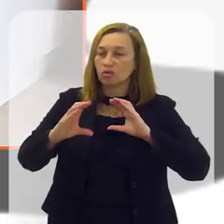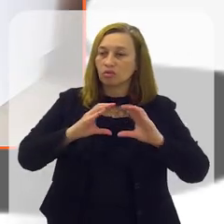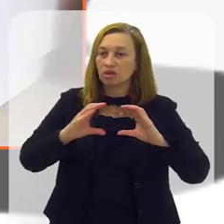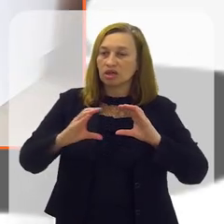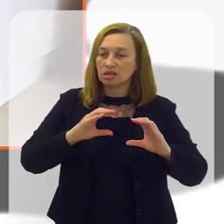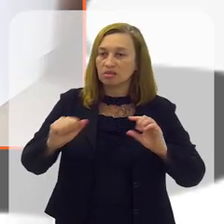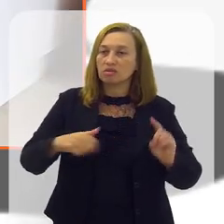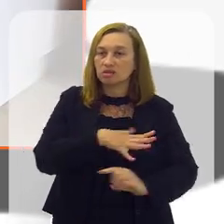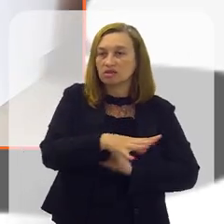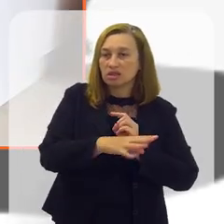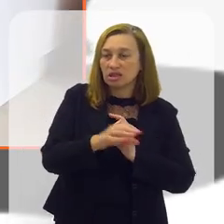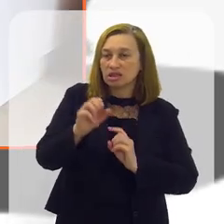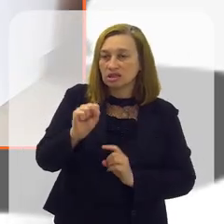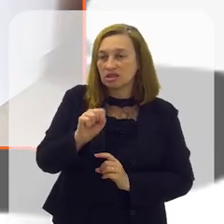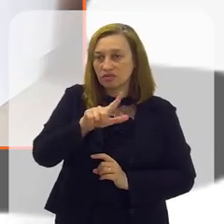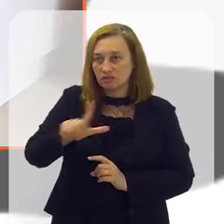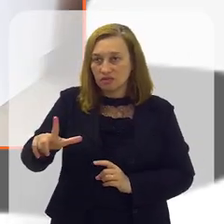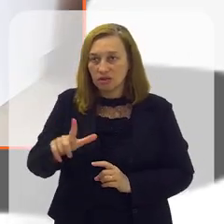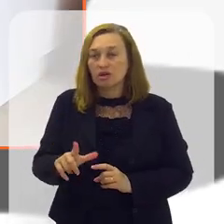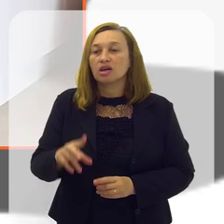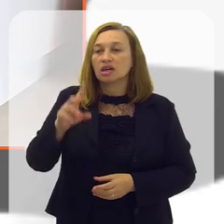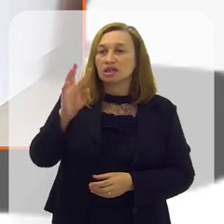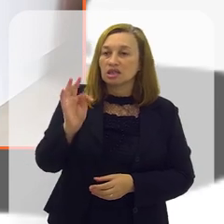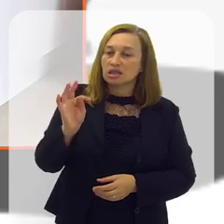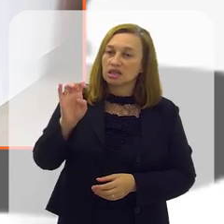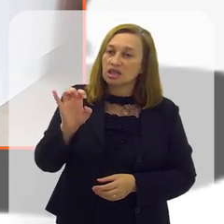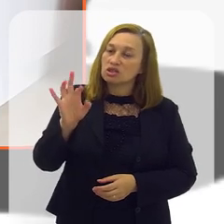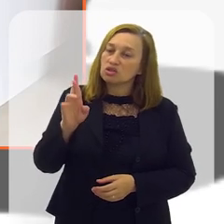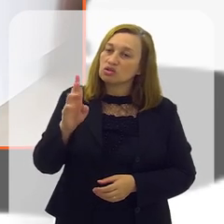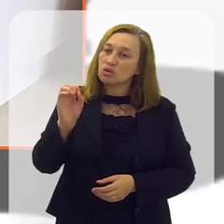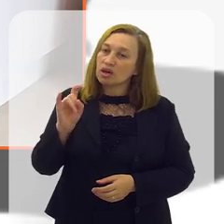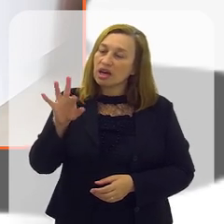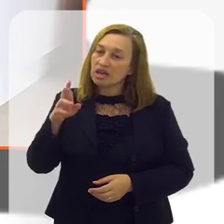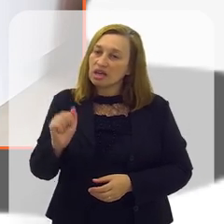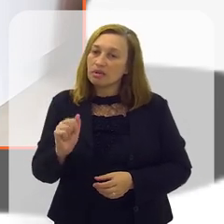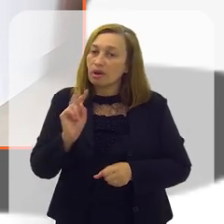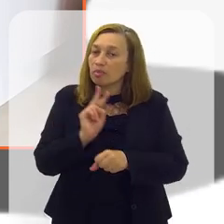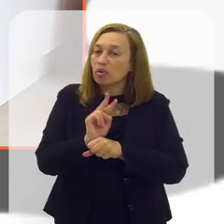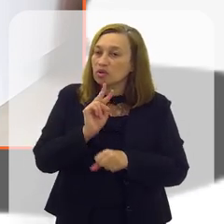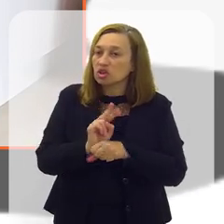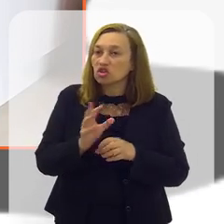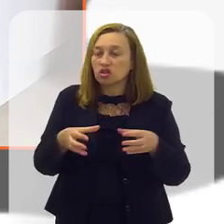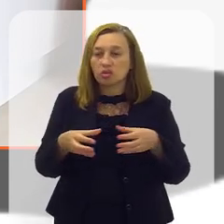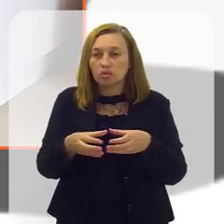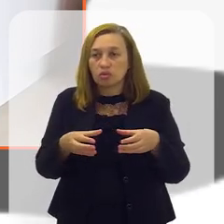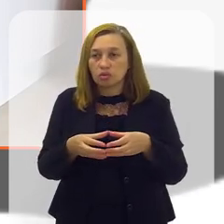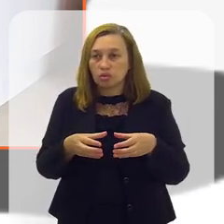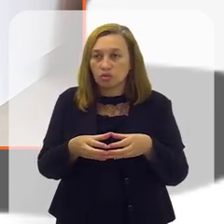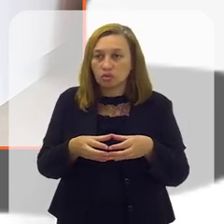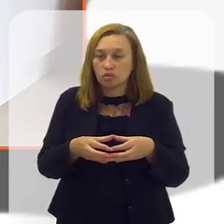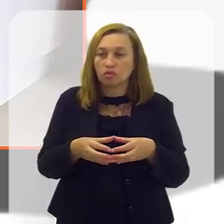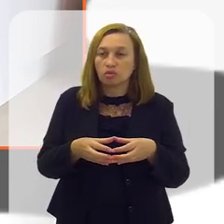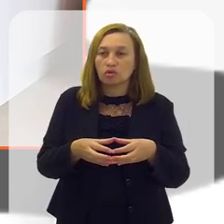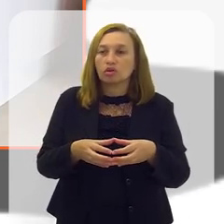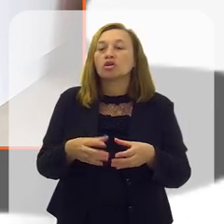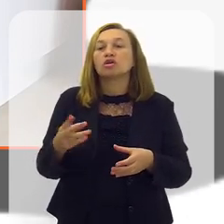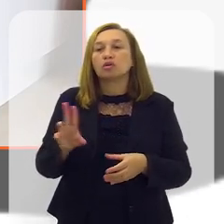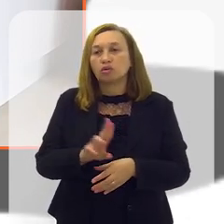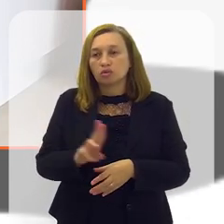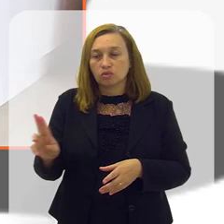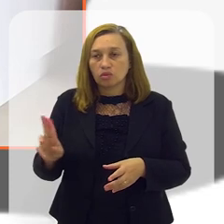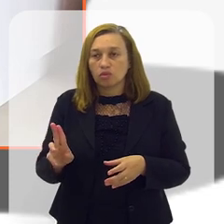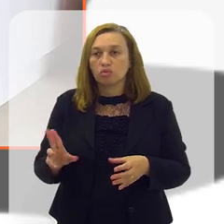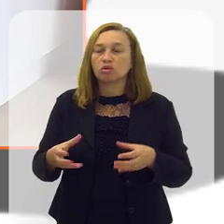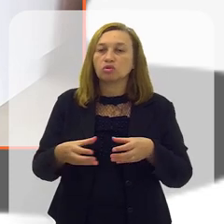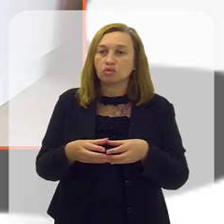com a sociedade civil, que os membros não podem aparecer. E tesouraria para preservar esse bem e